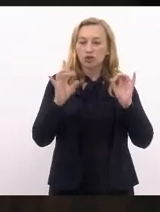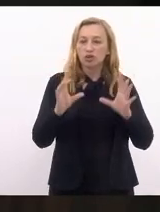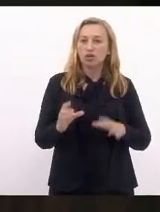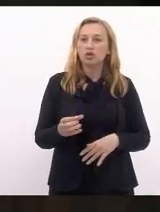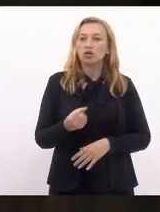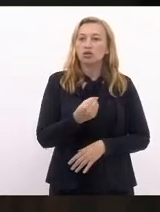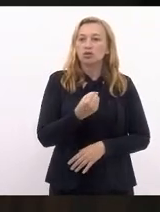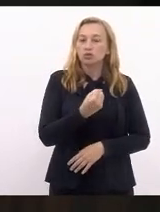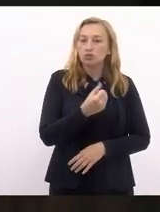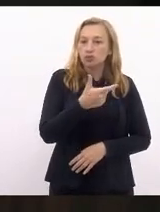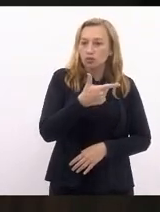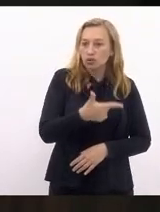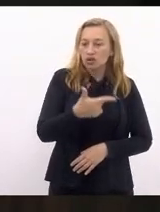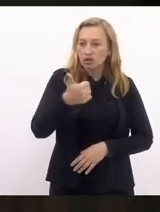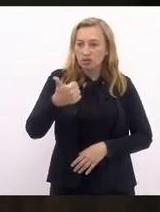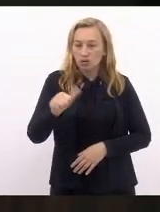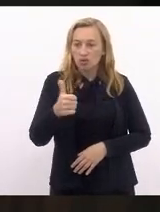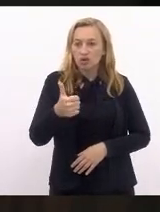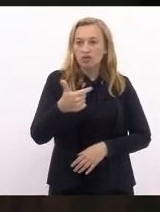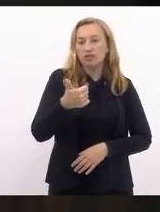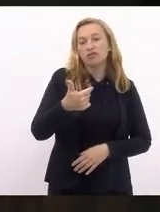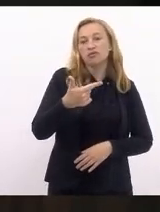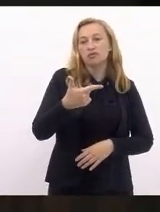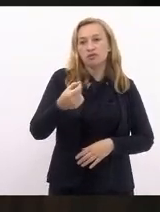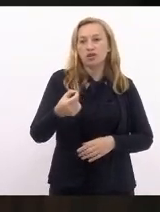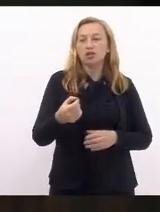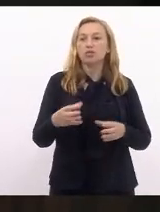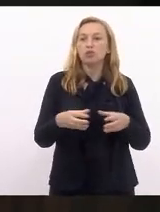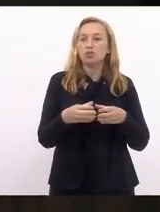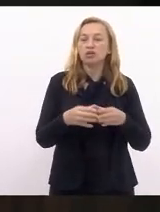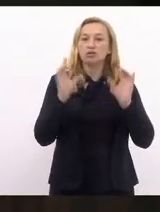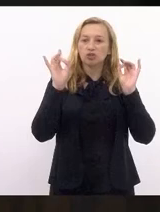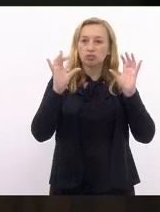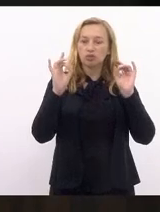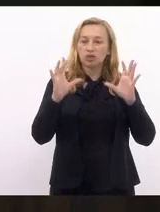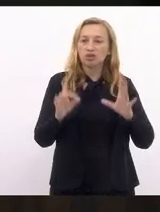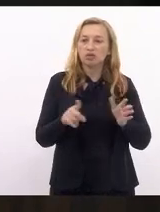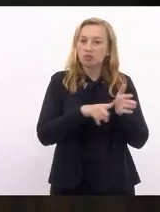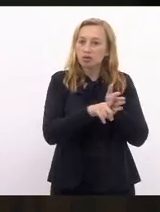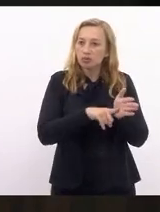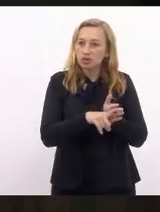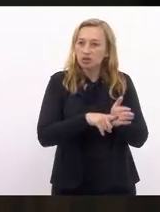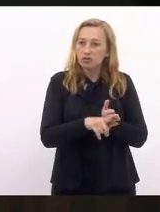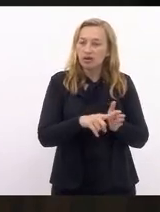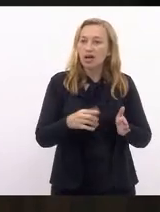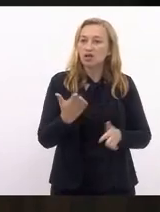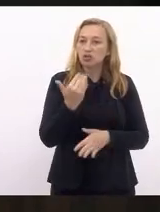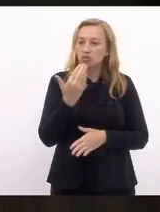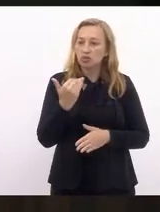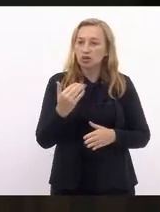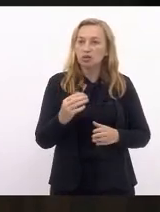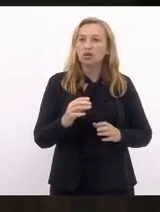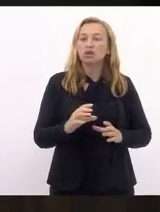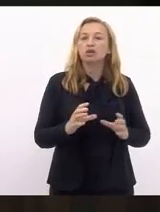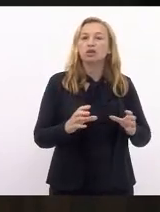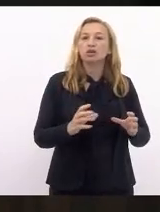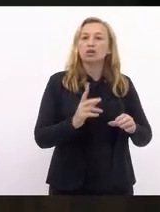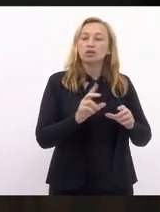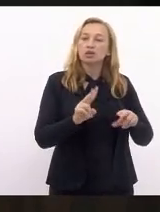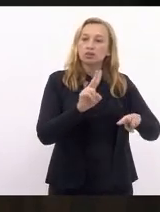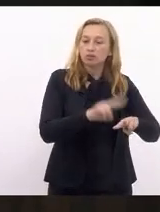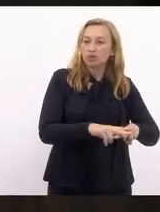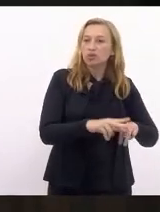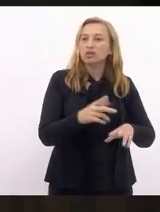211 20 solicitar a prorrogação do funcionamento da comissão especial para averiguar as condições alimentações e mesmo sempre penitenciária